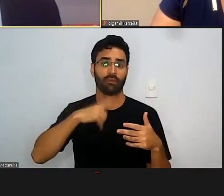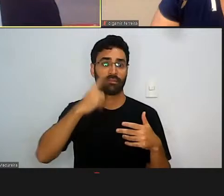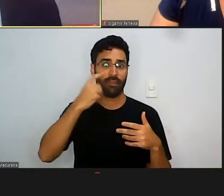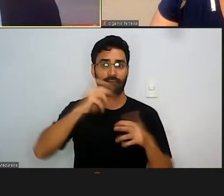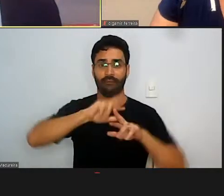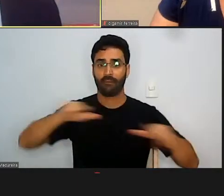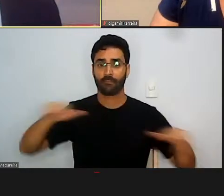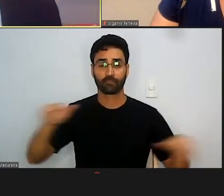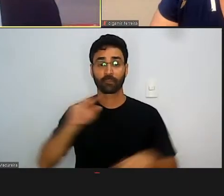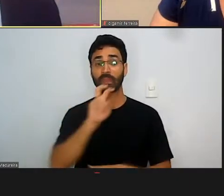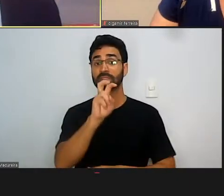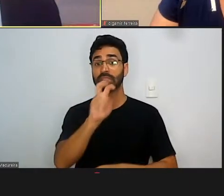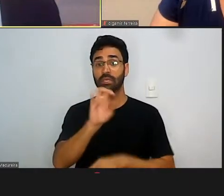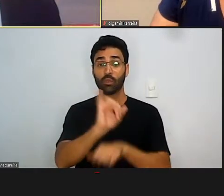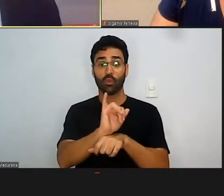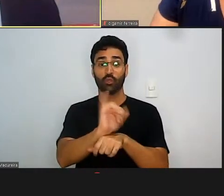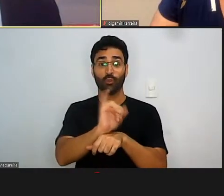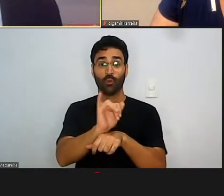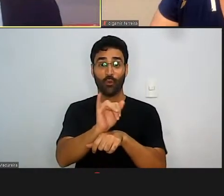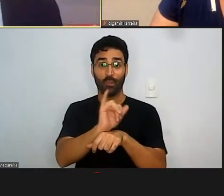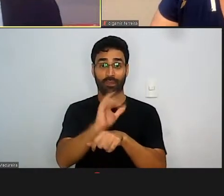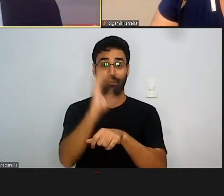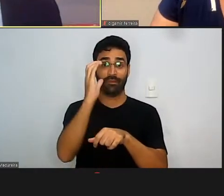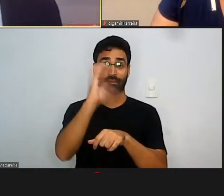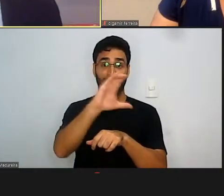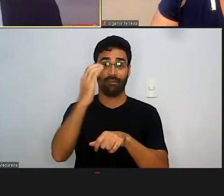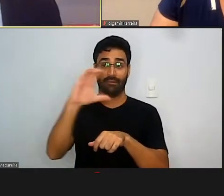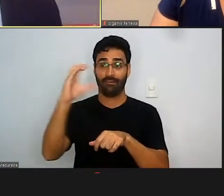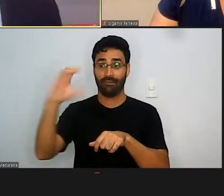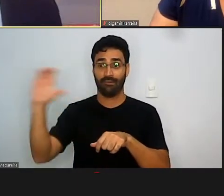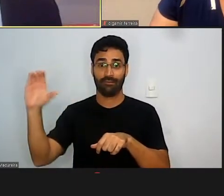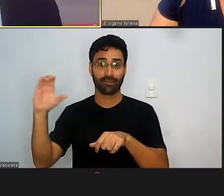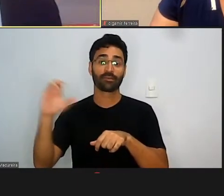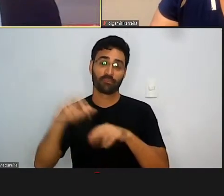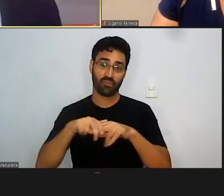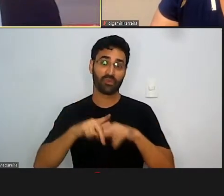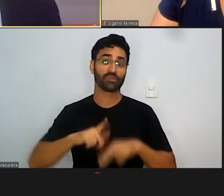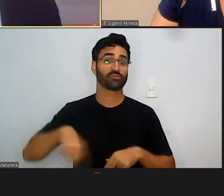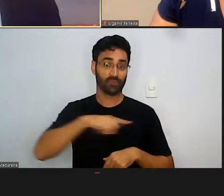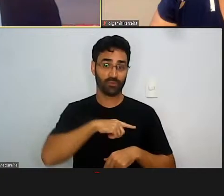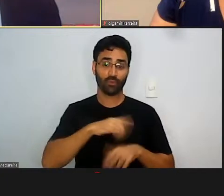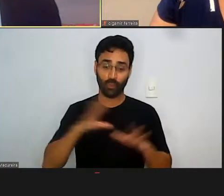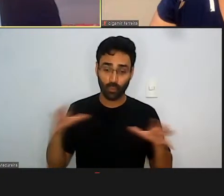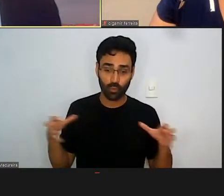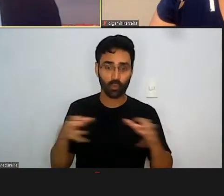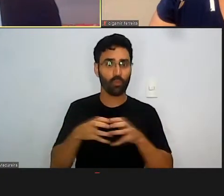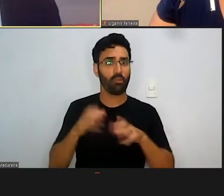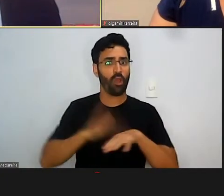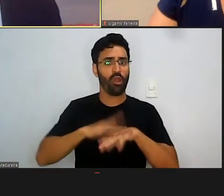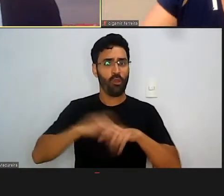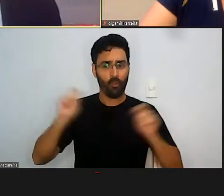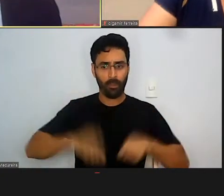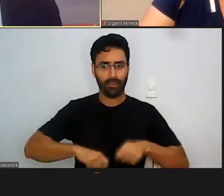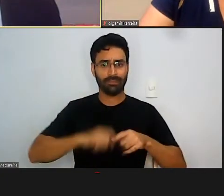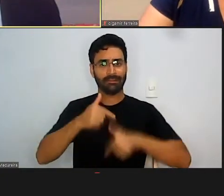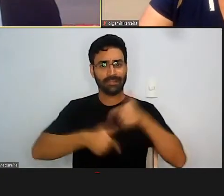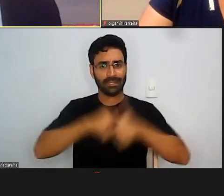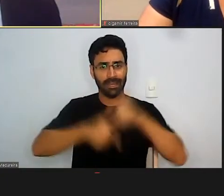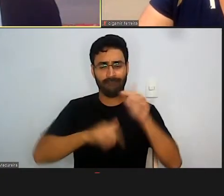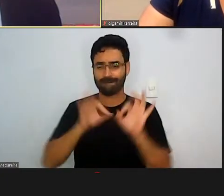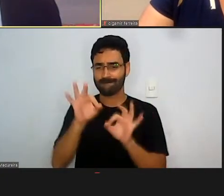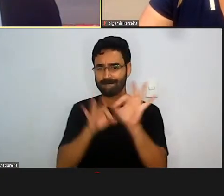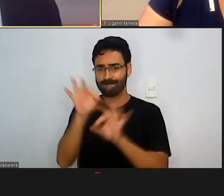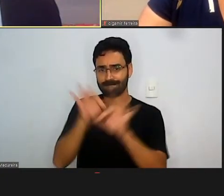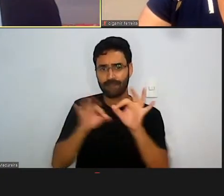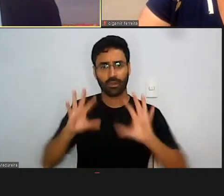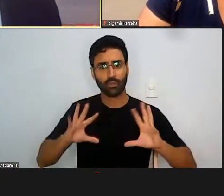no YouTube funcionando, quer dizer, nós estamos funcionando com uma equipe muito competente e incansável na organização de tudo